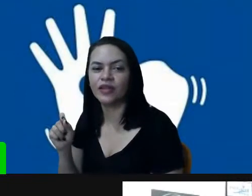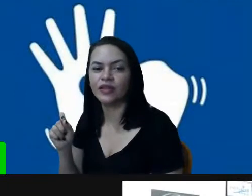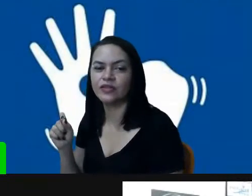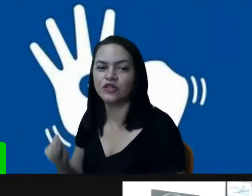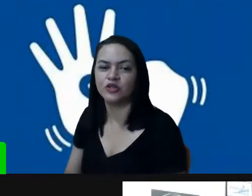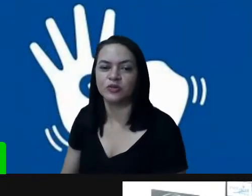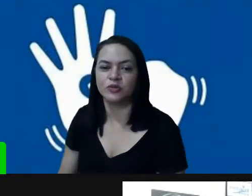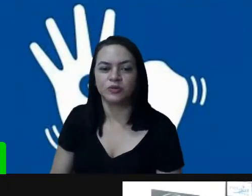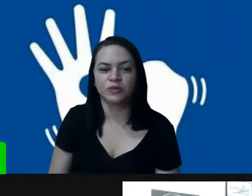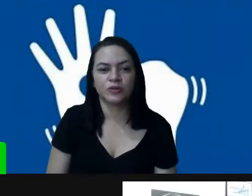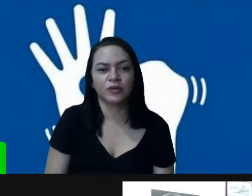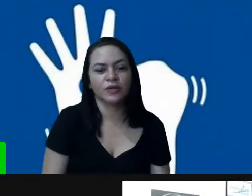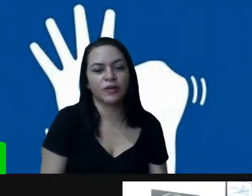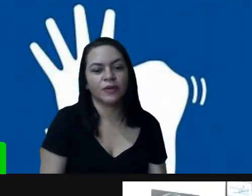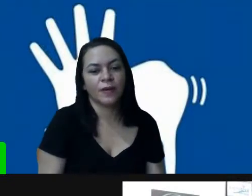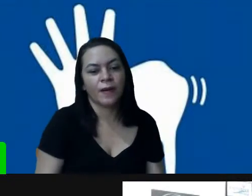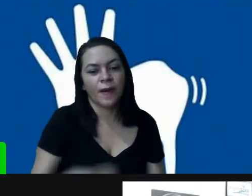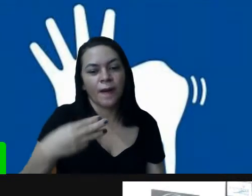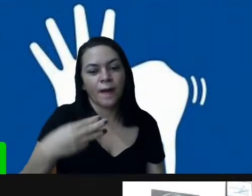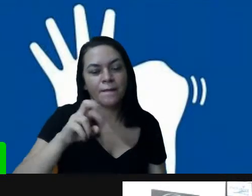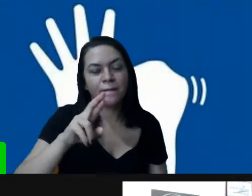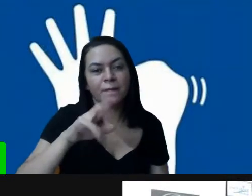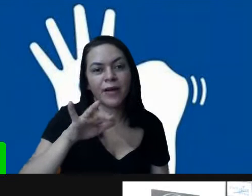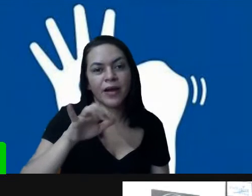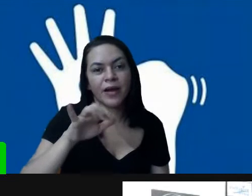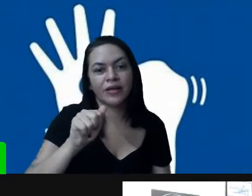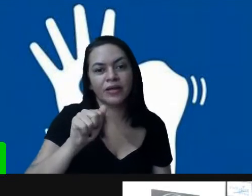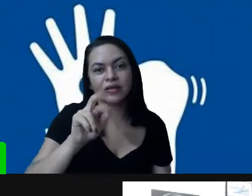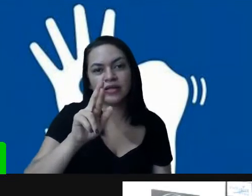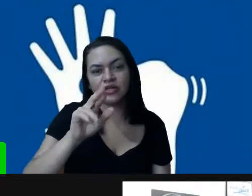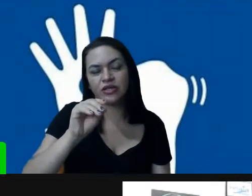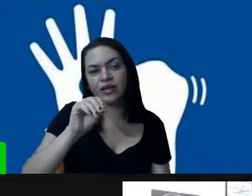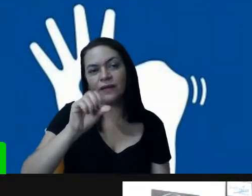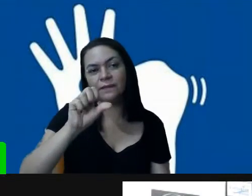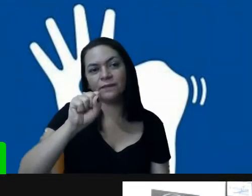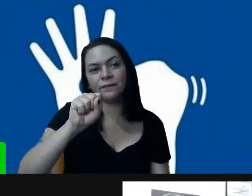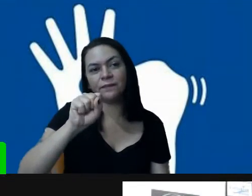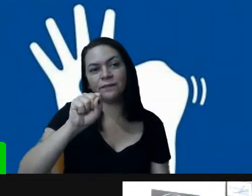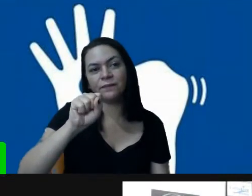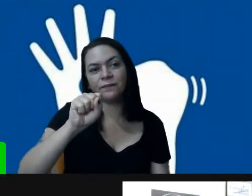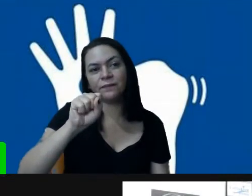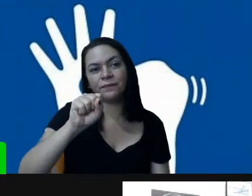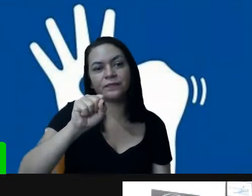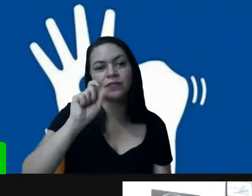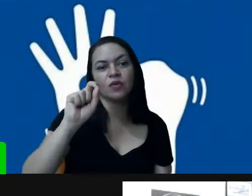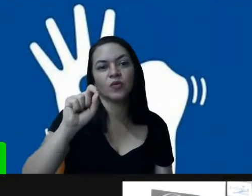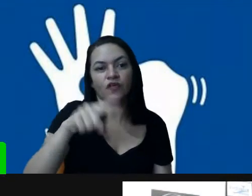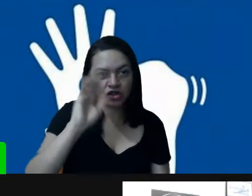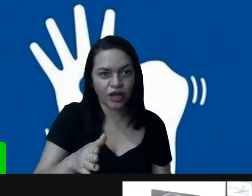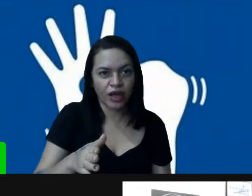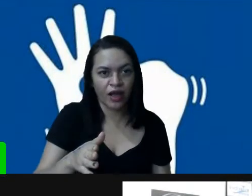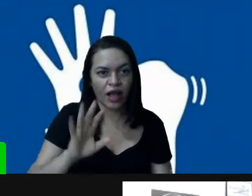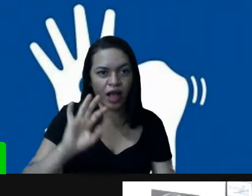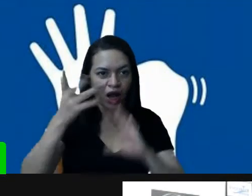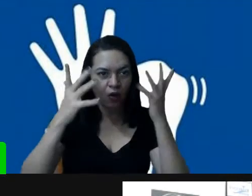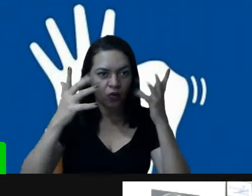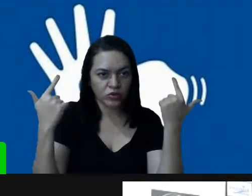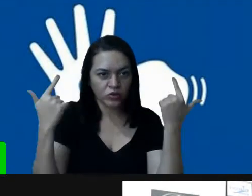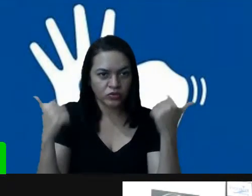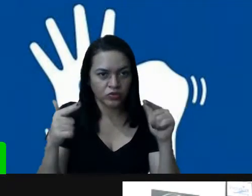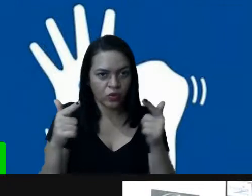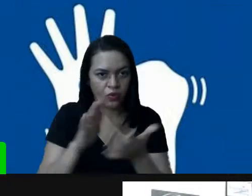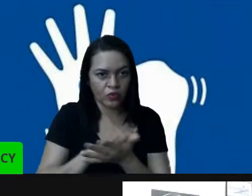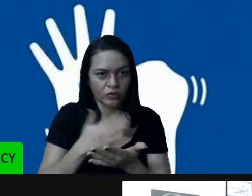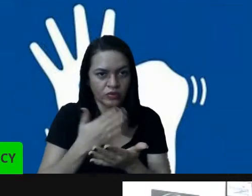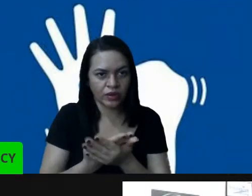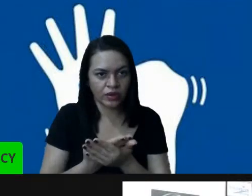Aqui, a Maria Rosa, você ainda tem intérpretes, mas várias já aconteceram sem intérpretes. É o que a gente acho que